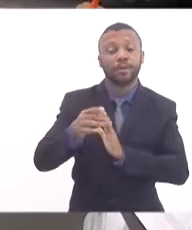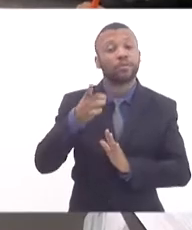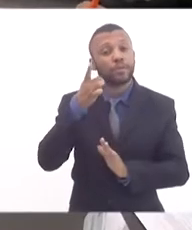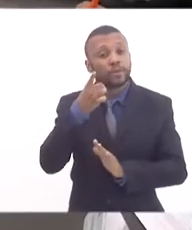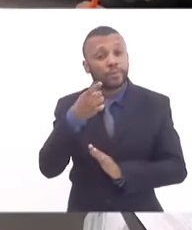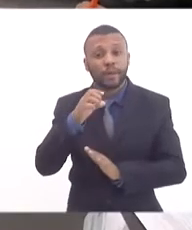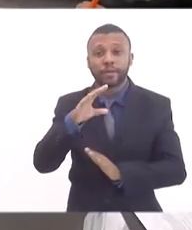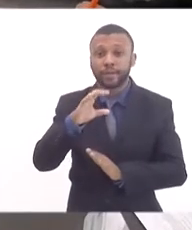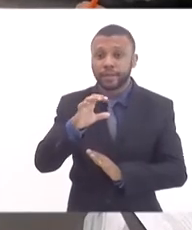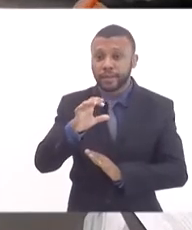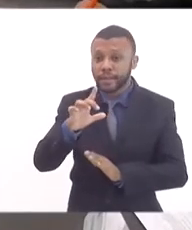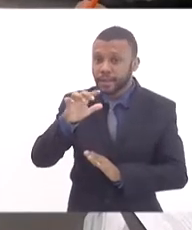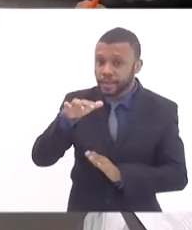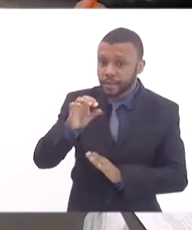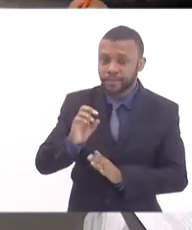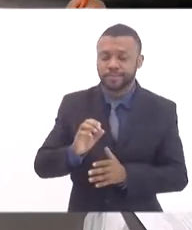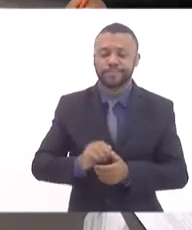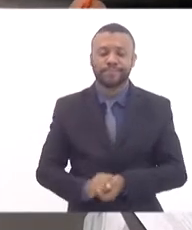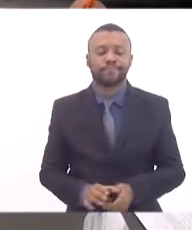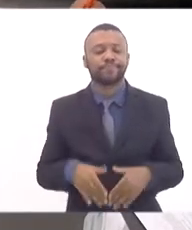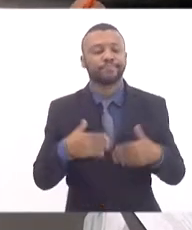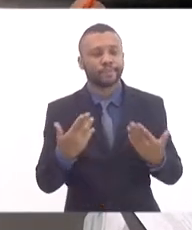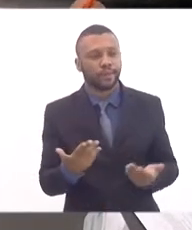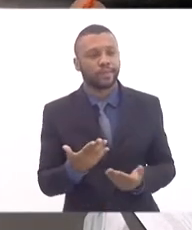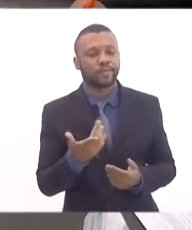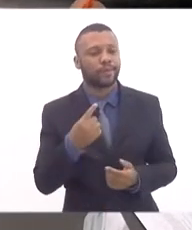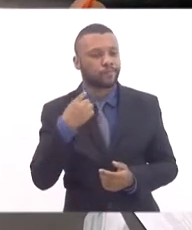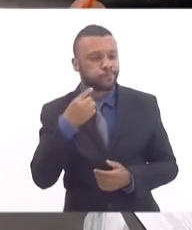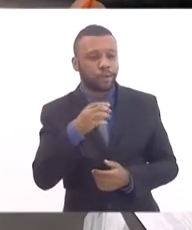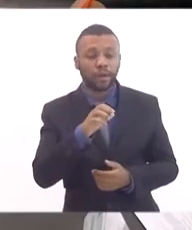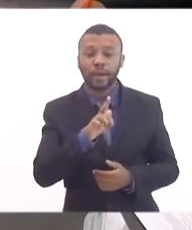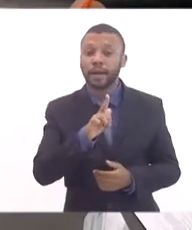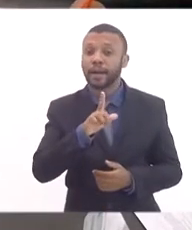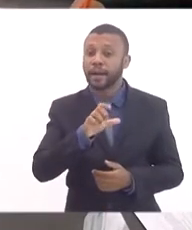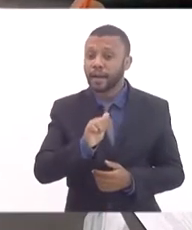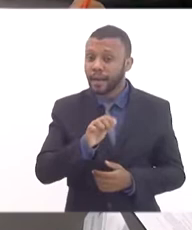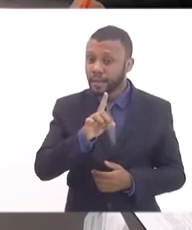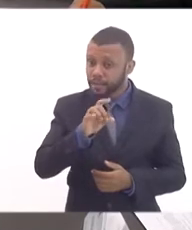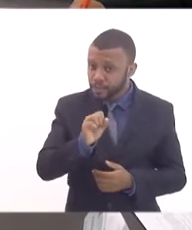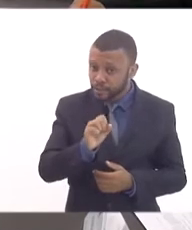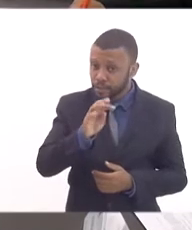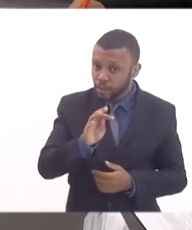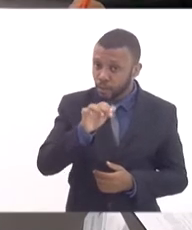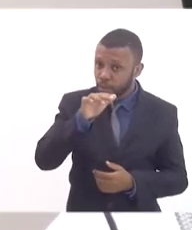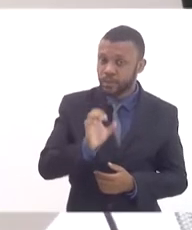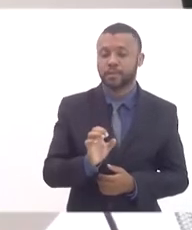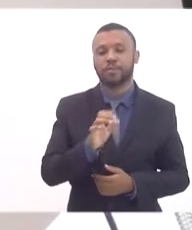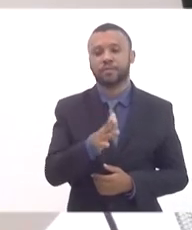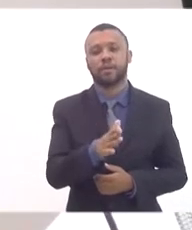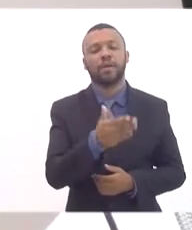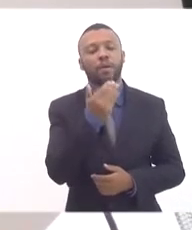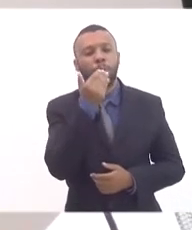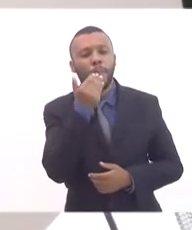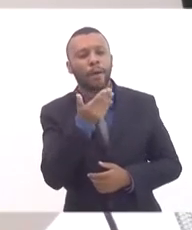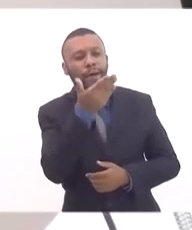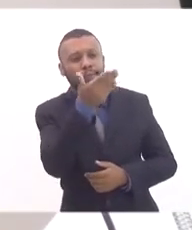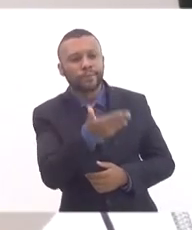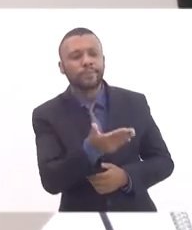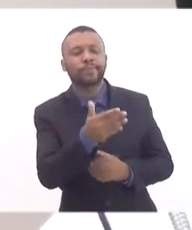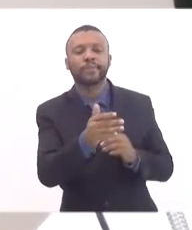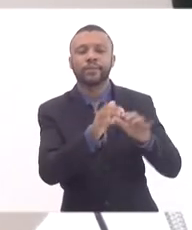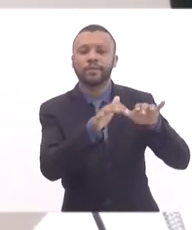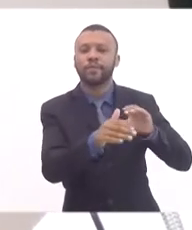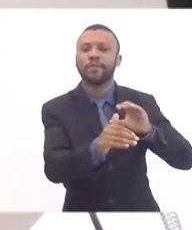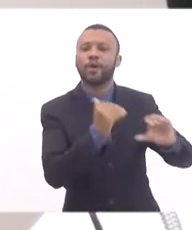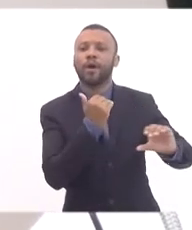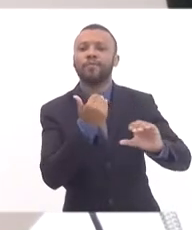Dr gladiston eu Solicito a vossa senhoria que encaminha a comissão a